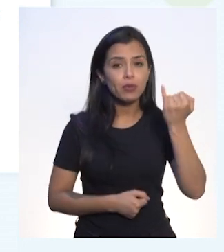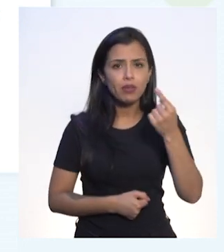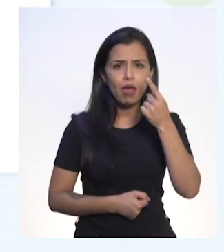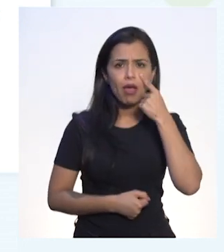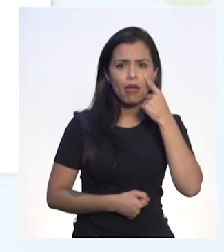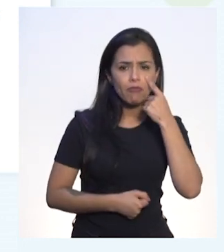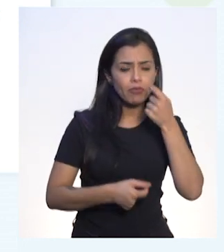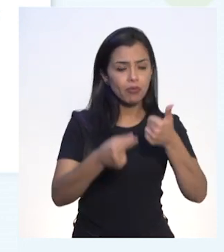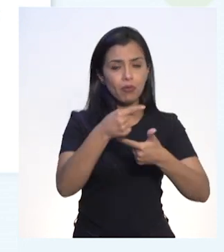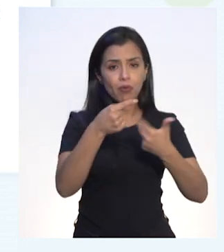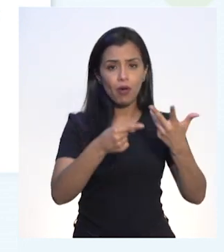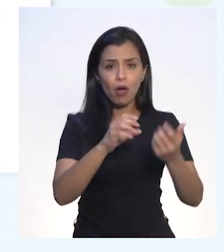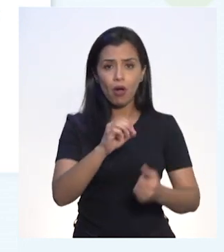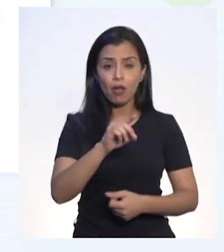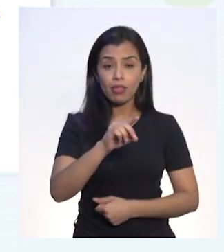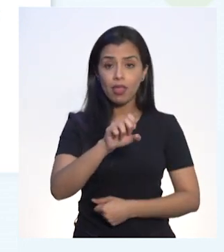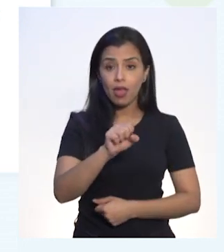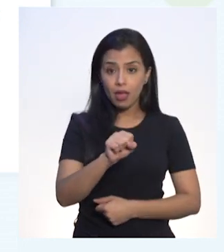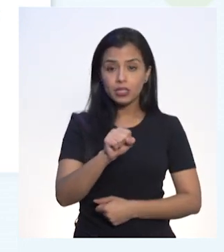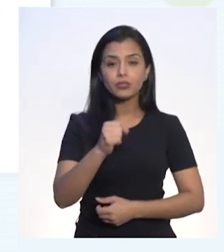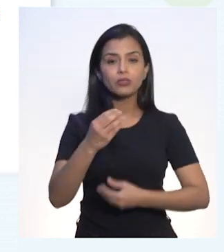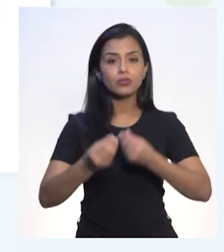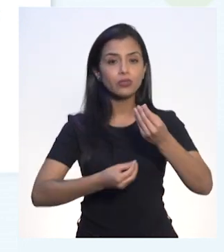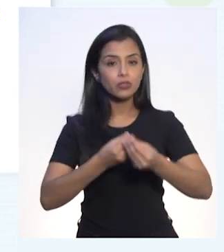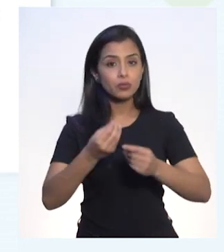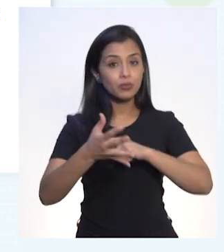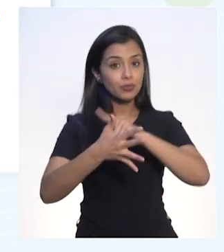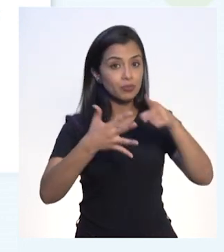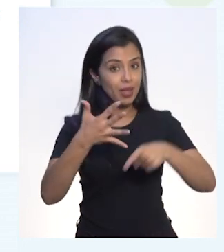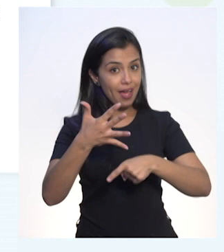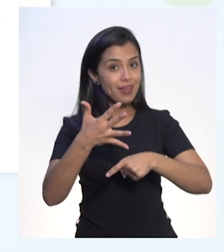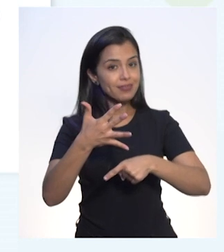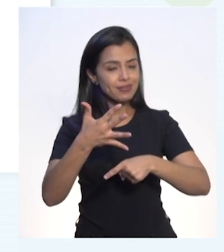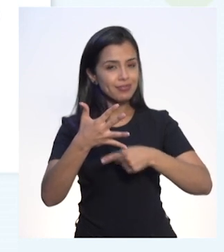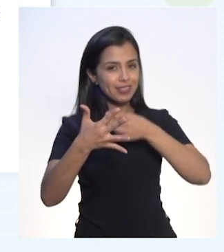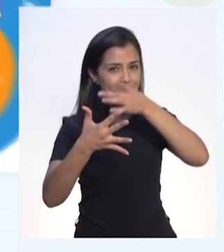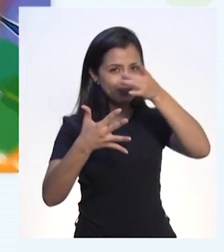dos ODS através das lentes dessas 5 dimensões.